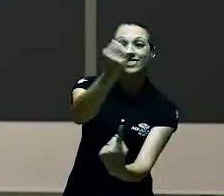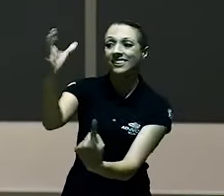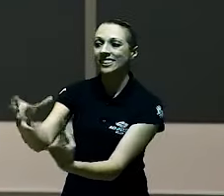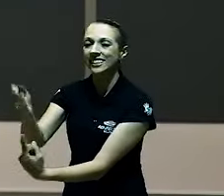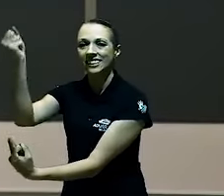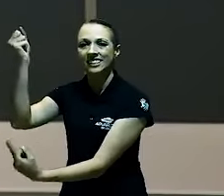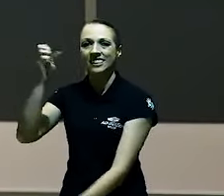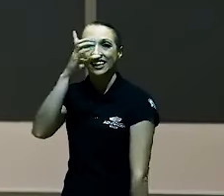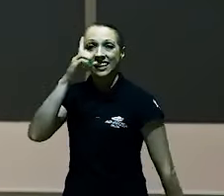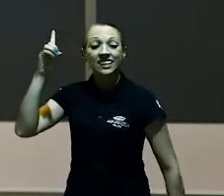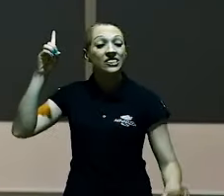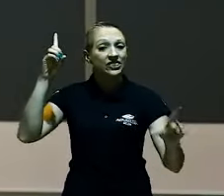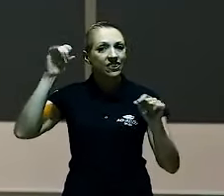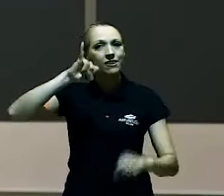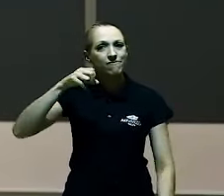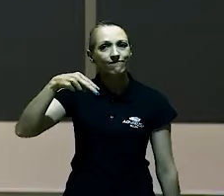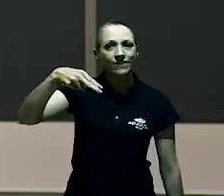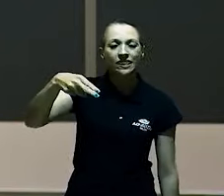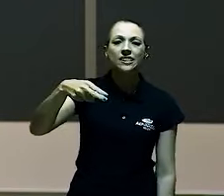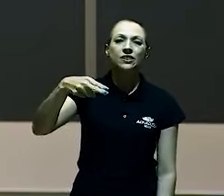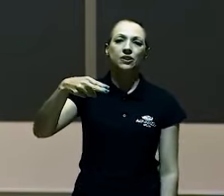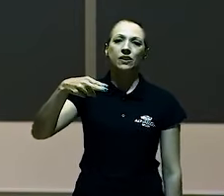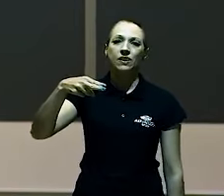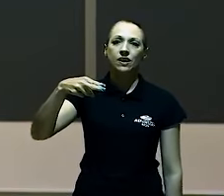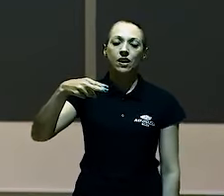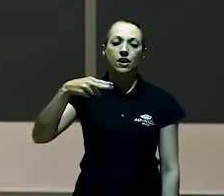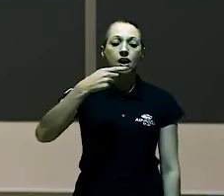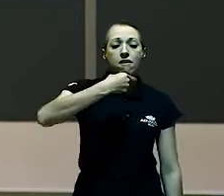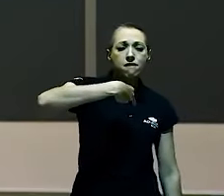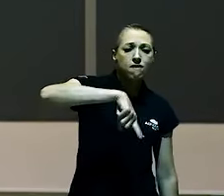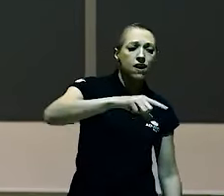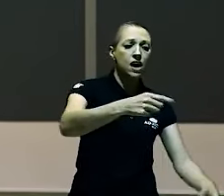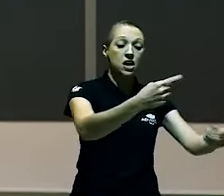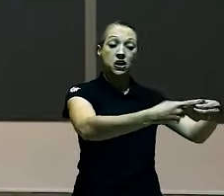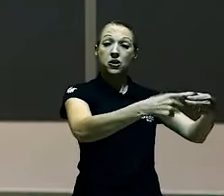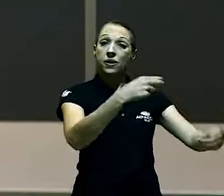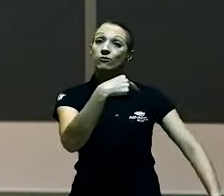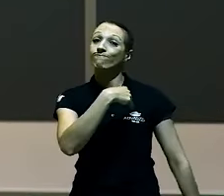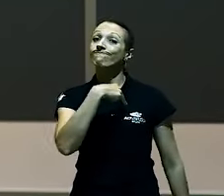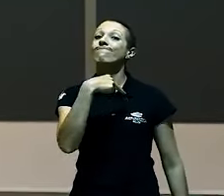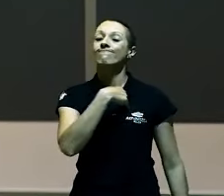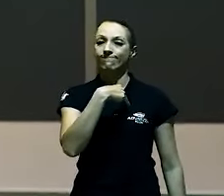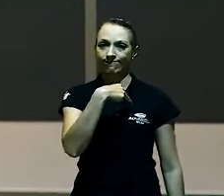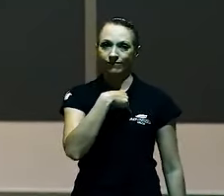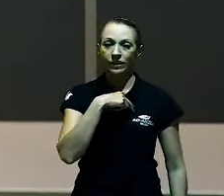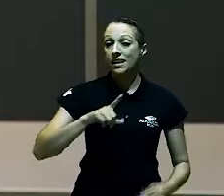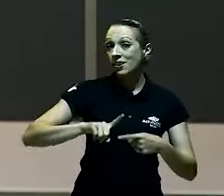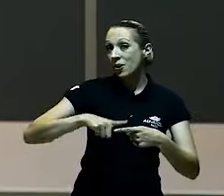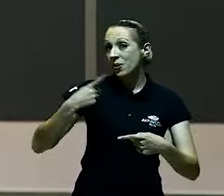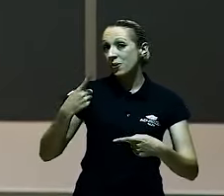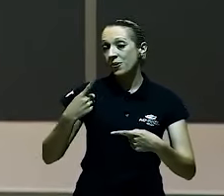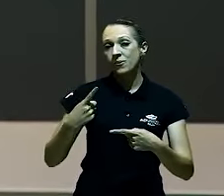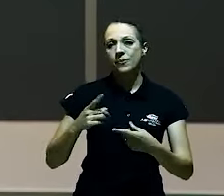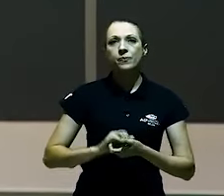cidade especificamente, a cidade de Nínive, uma grande cidade daquela época. Nínive nos dias de Jonas ainda não era